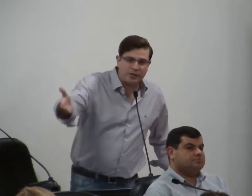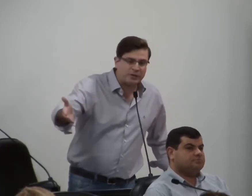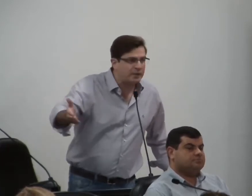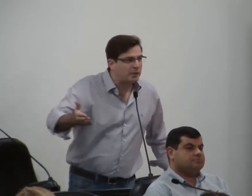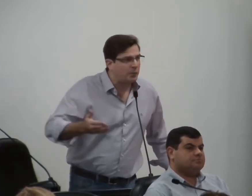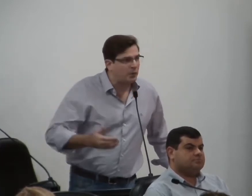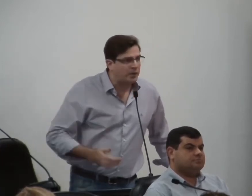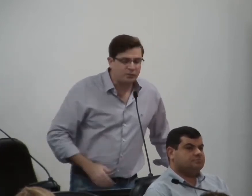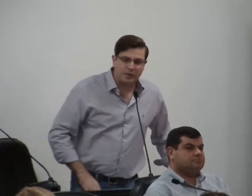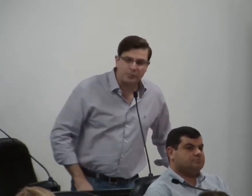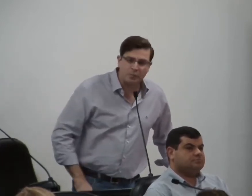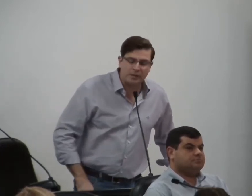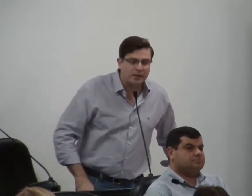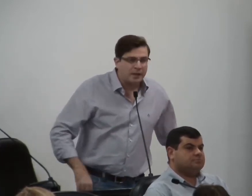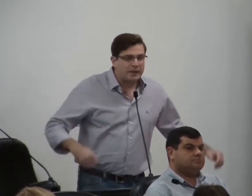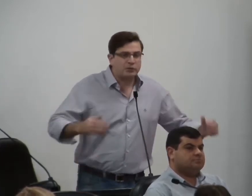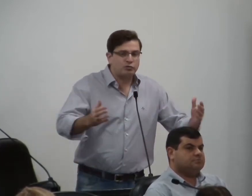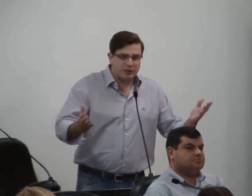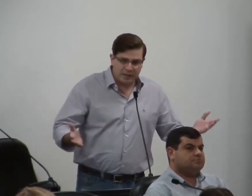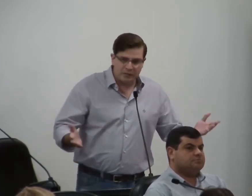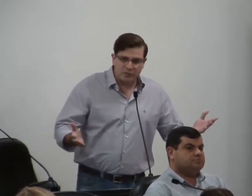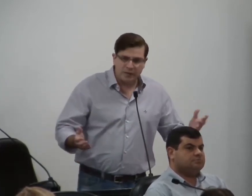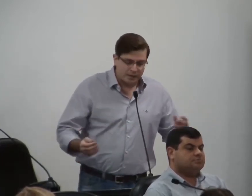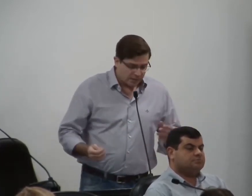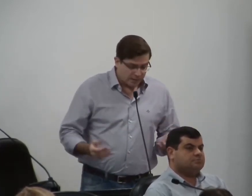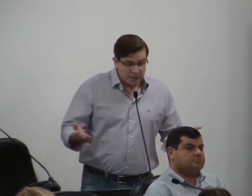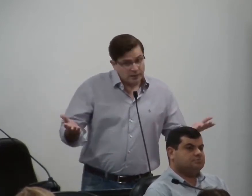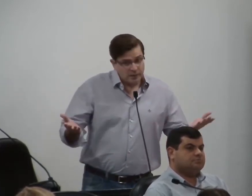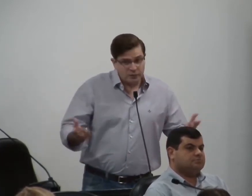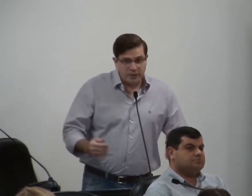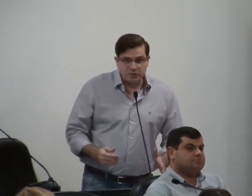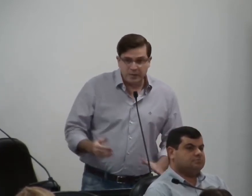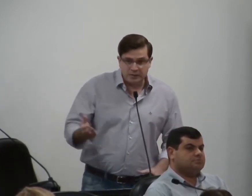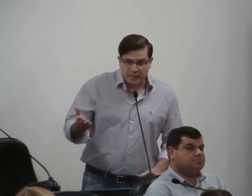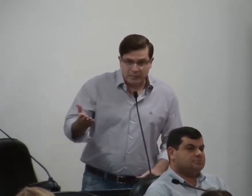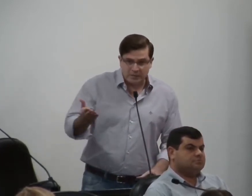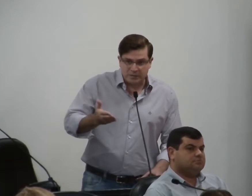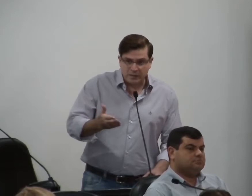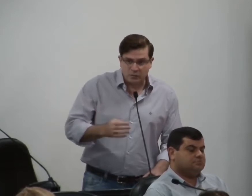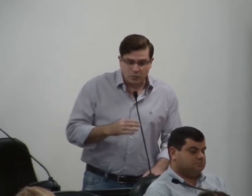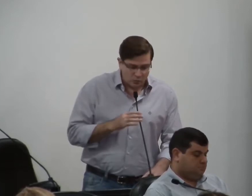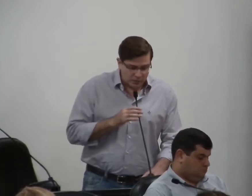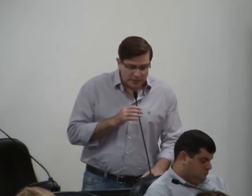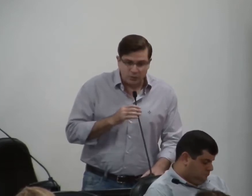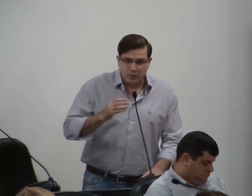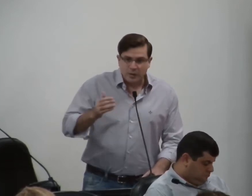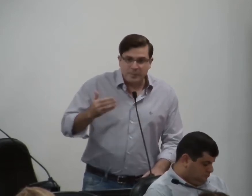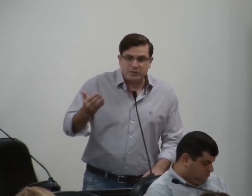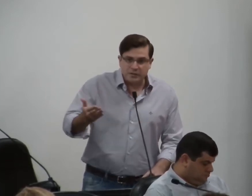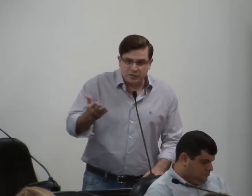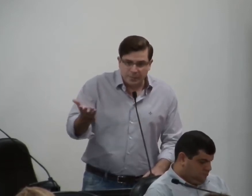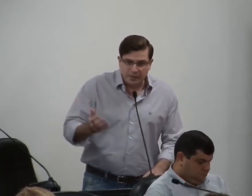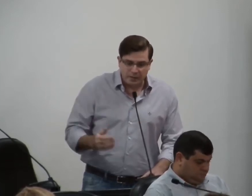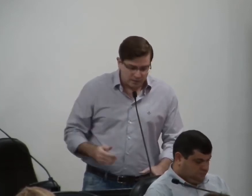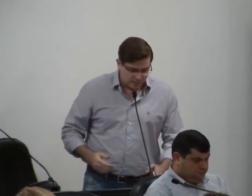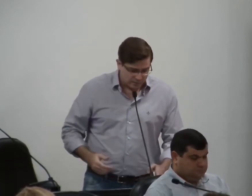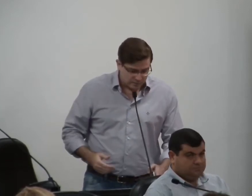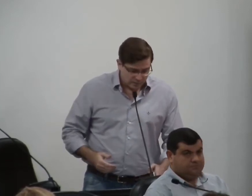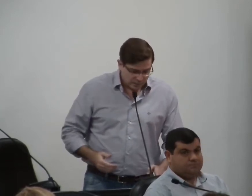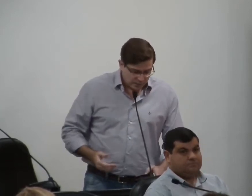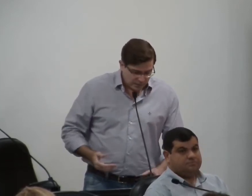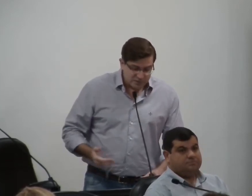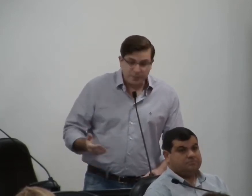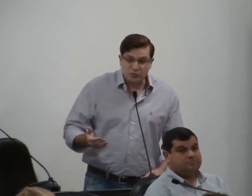carro a 80 por hora em via pública, isso ninguém vê. E, infelizmente, acaba sendo colocado medidas para